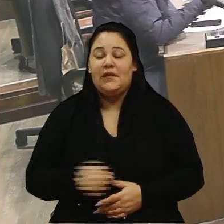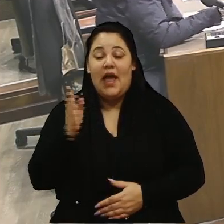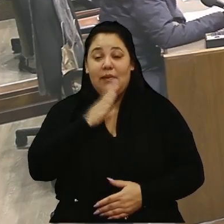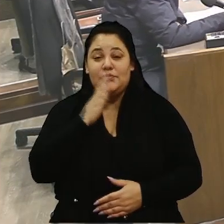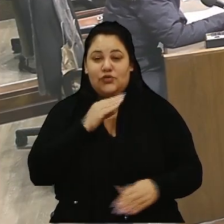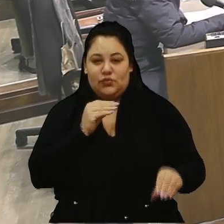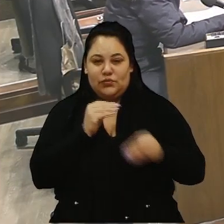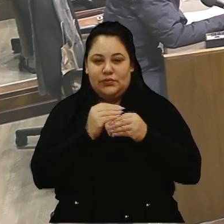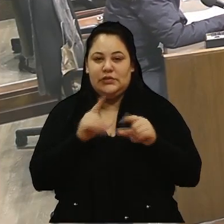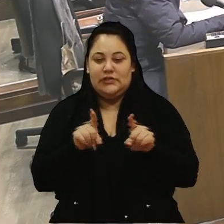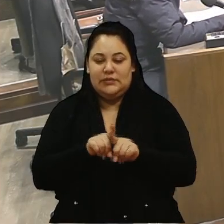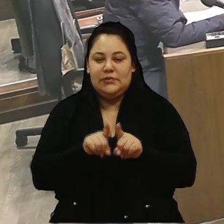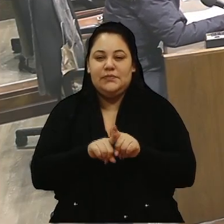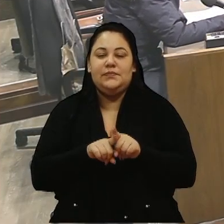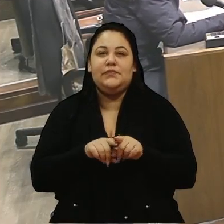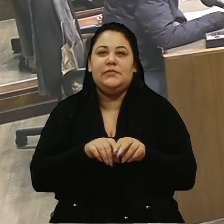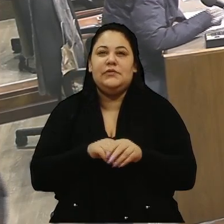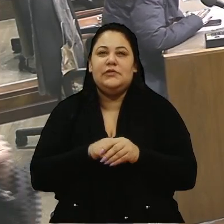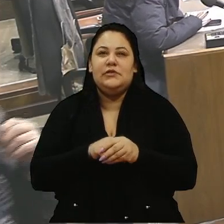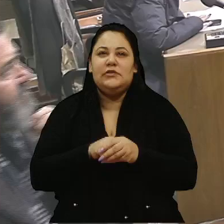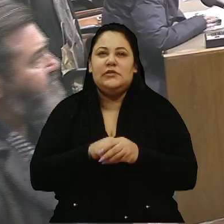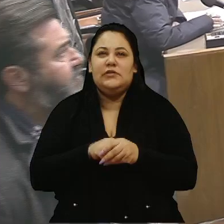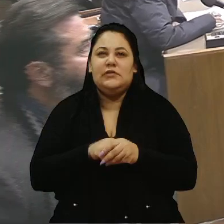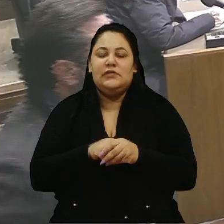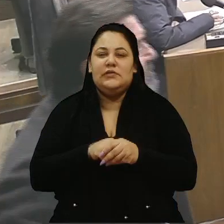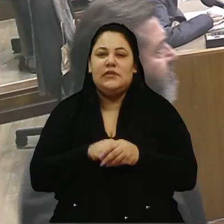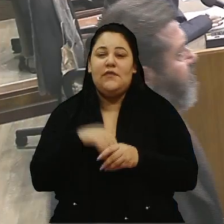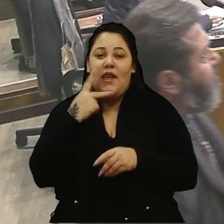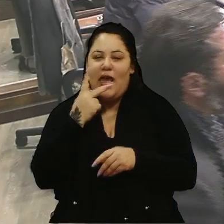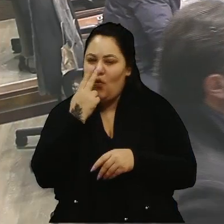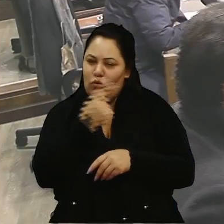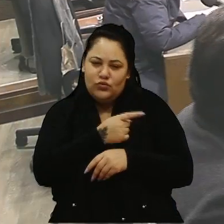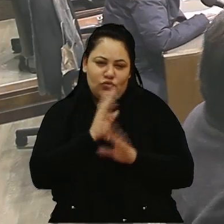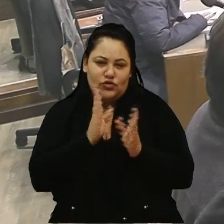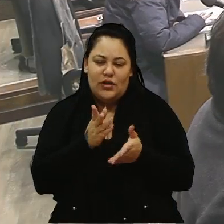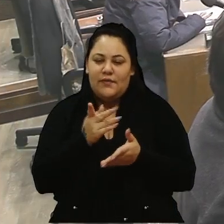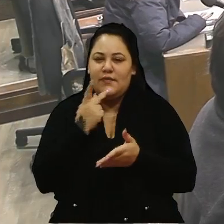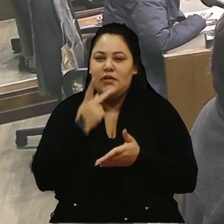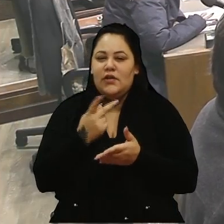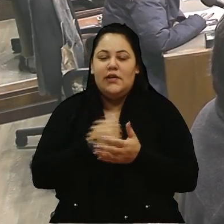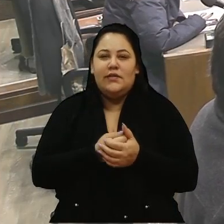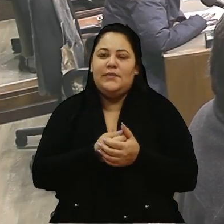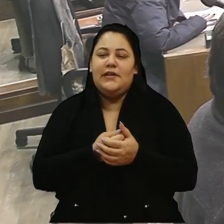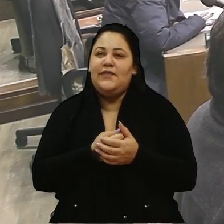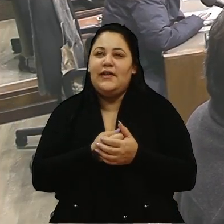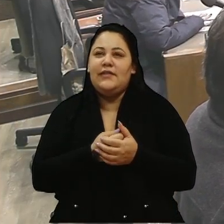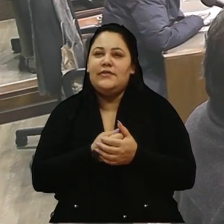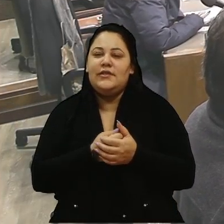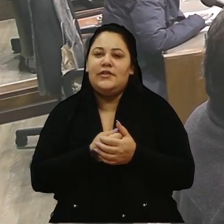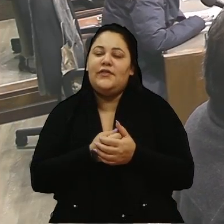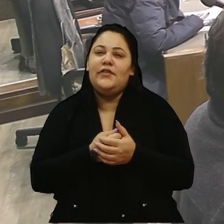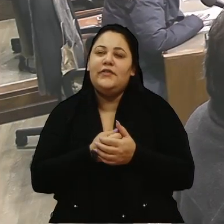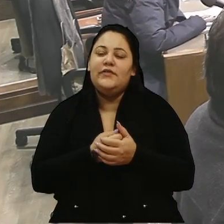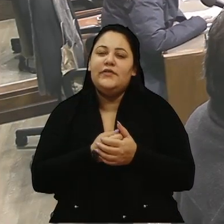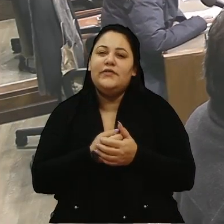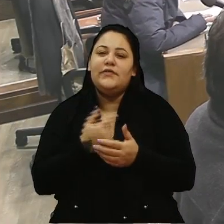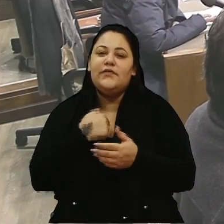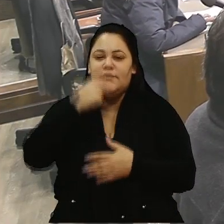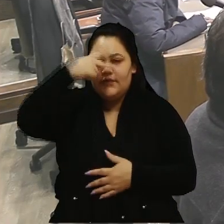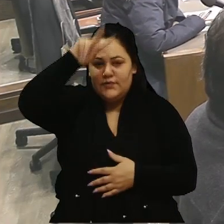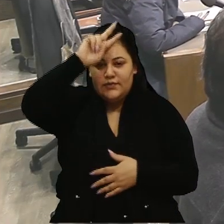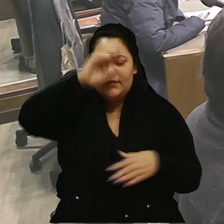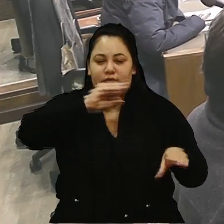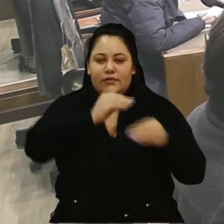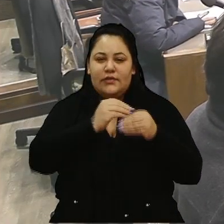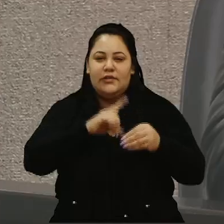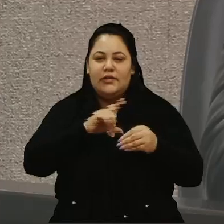Eloy, e na linha do que o senhor já apresentou aqui a nós, e também o vereador Edson já comentou, tem uma frase do Edmund